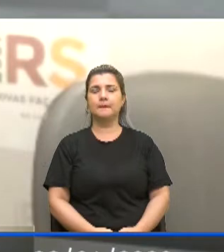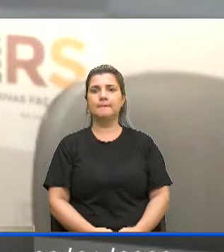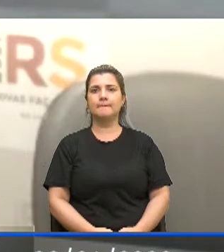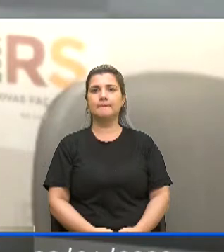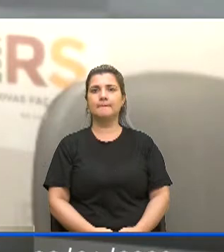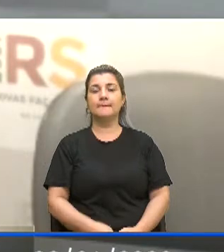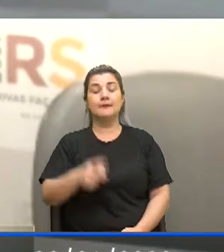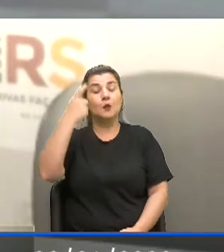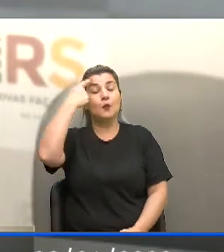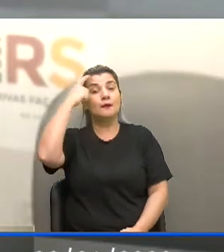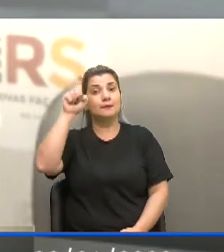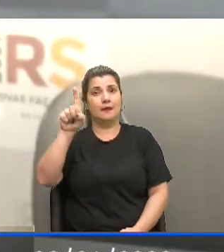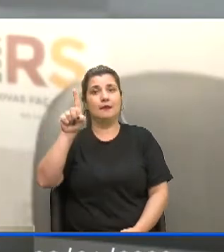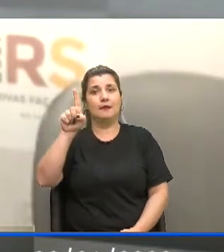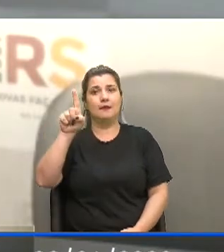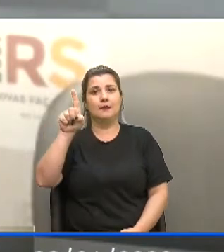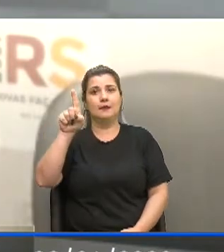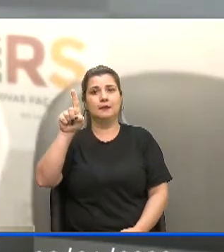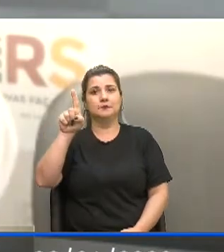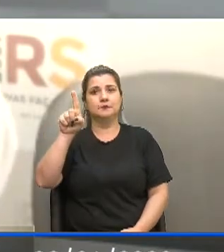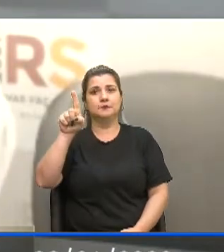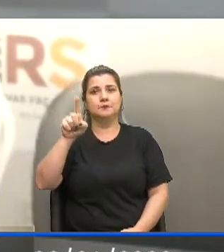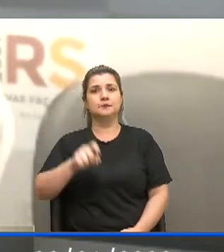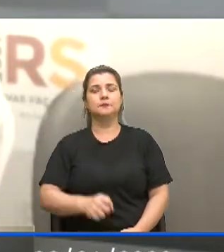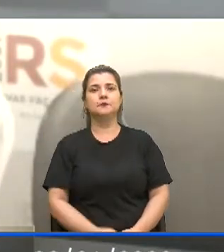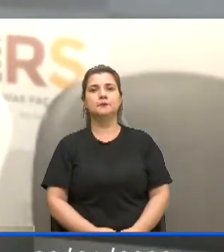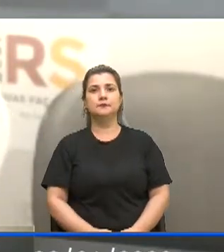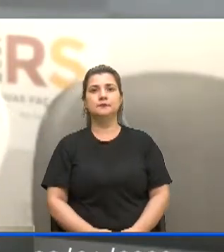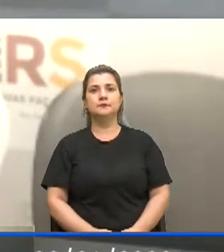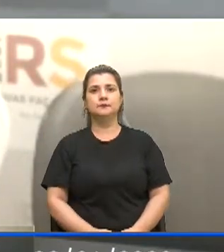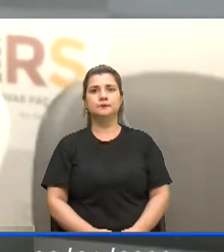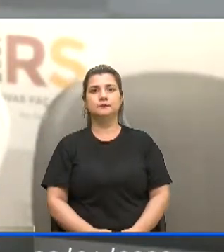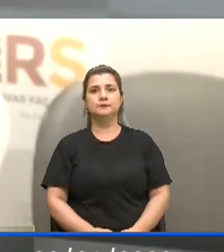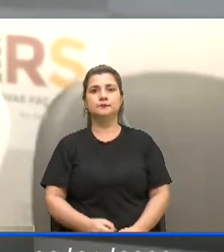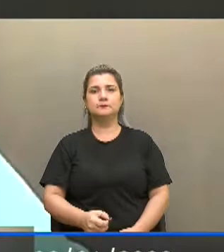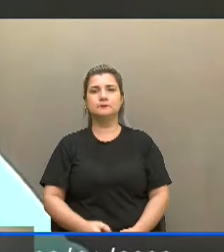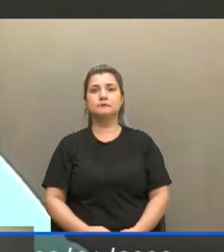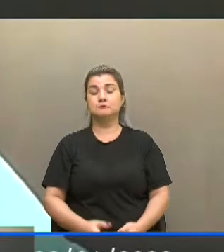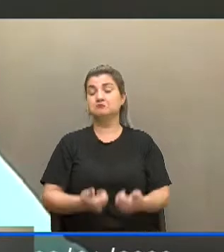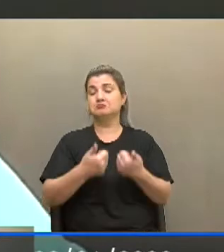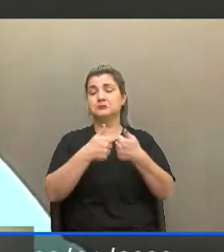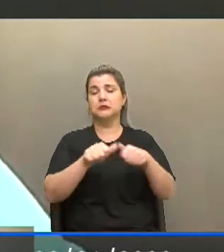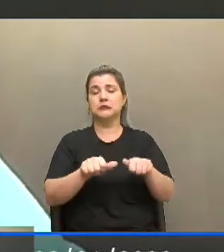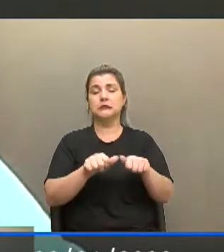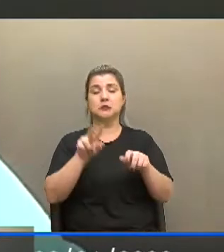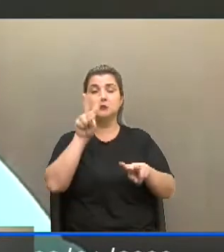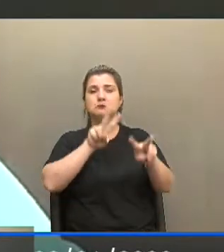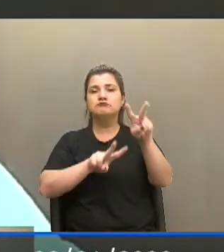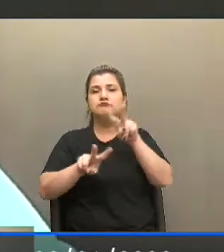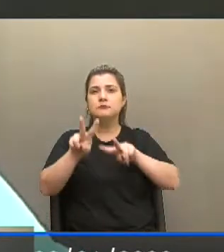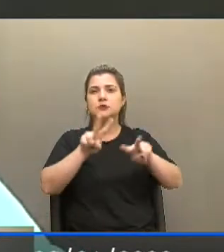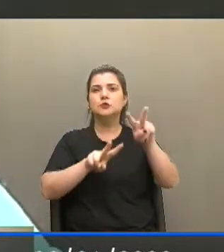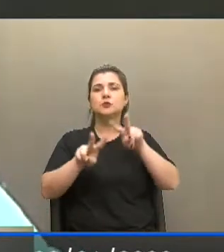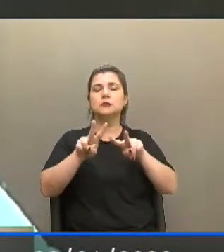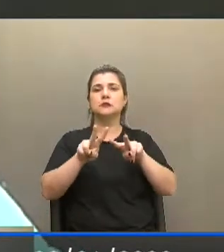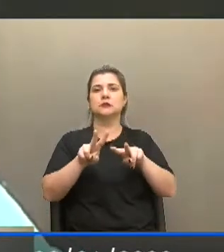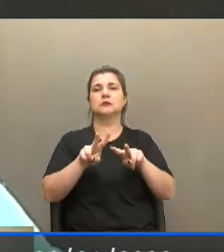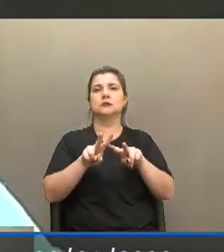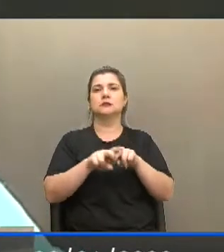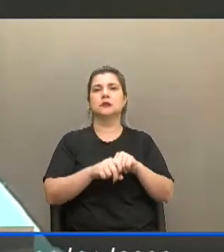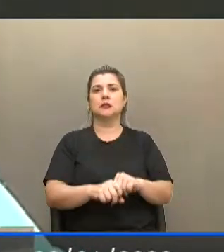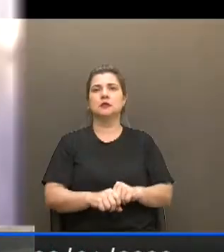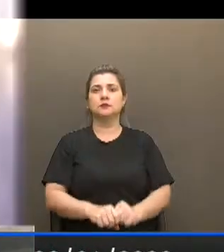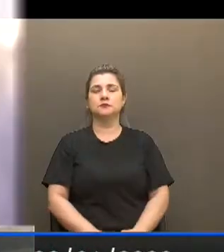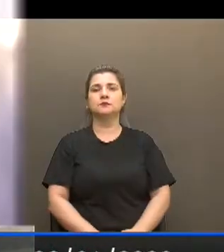Então, a ideia ali, então, é que as empresas... Sim, estamos visualizando aqui. Doutor Marcelo.